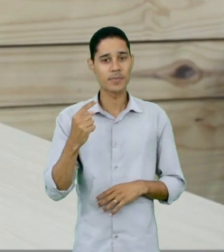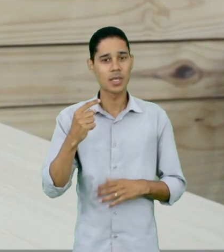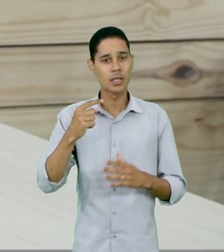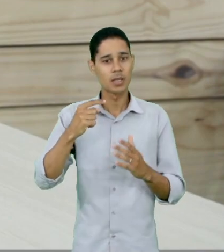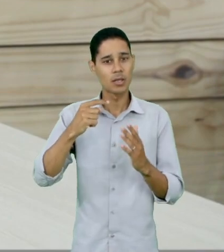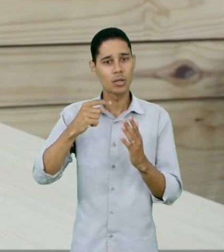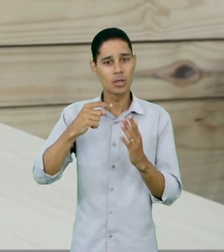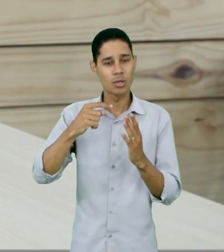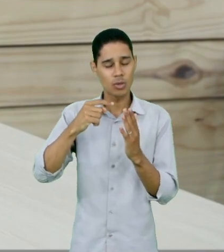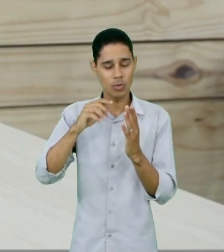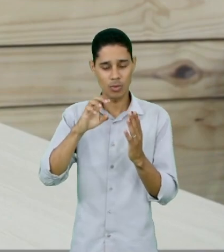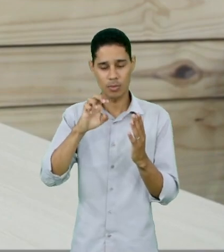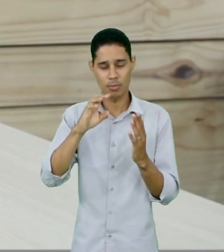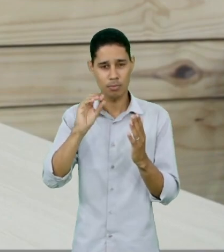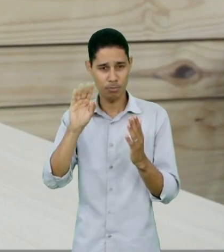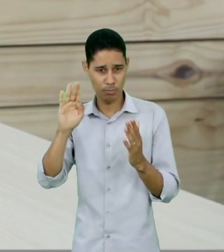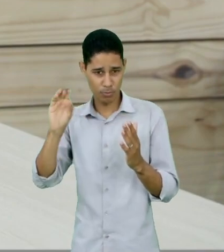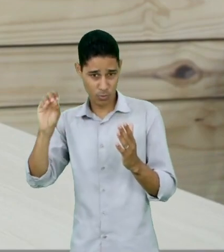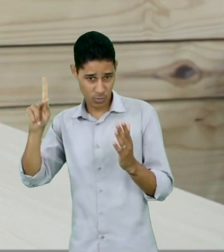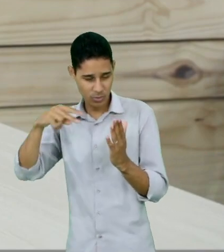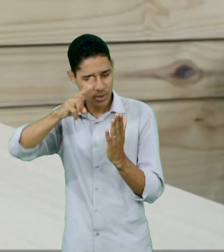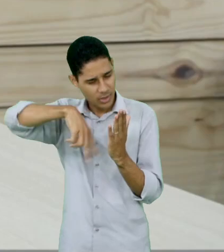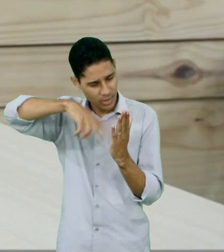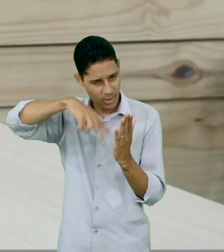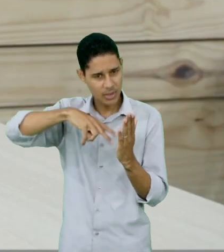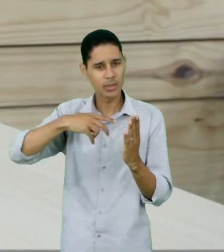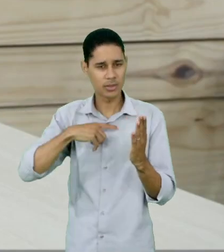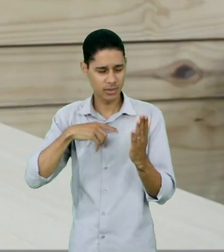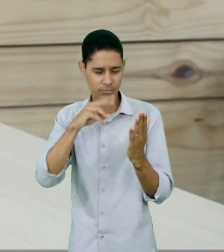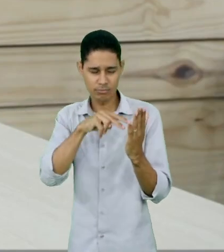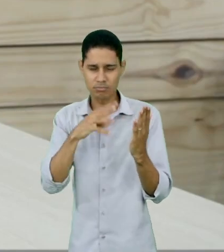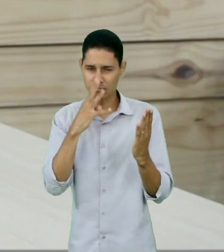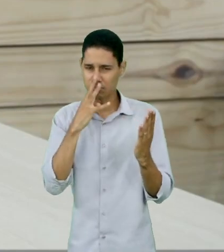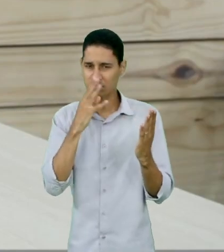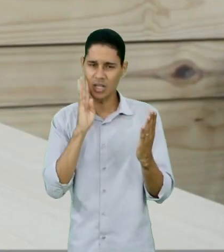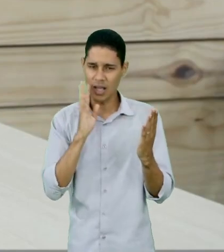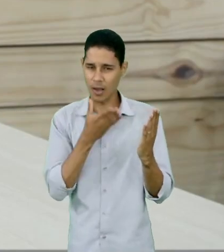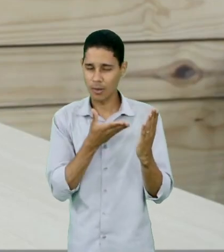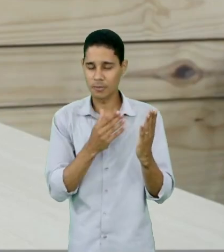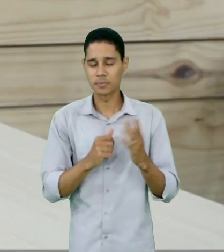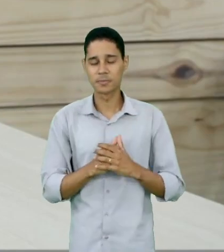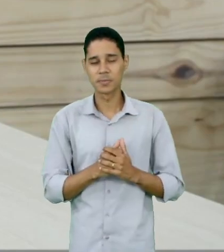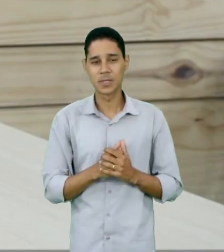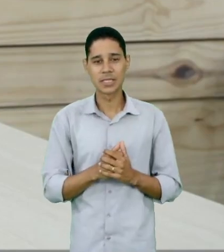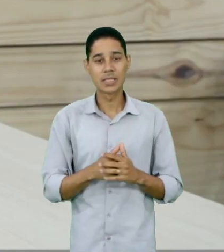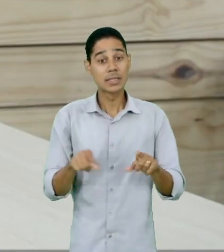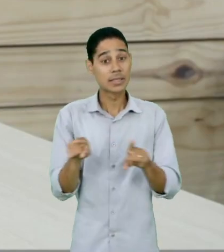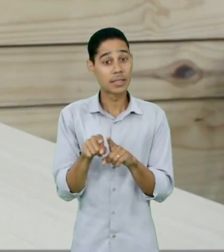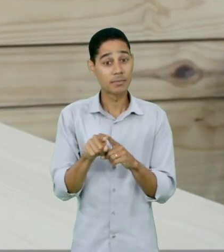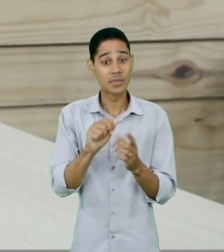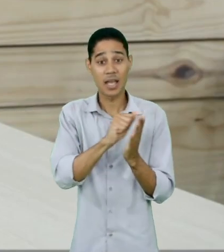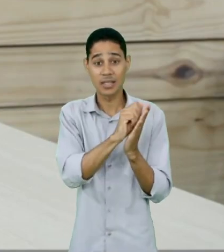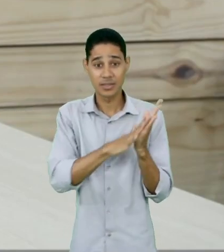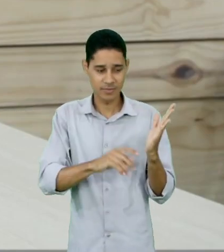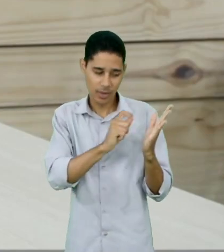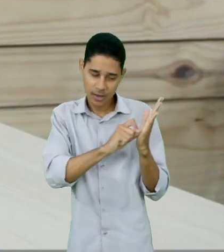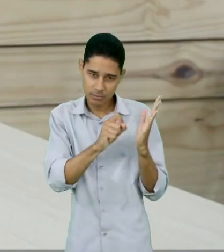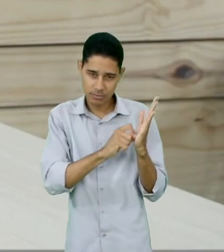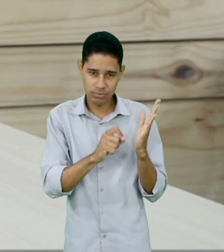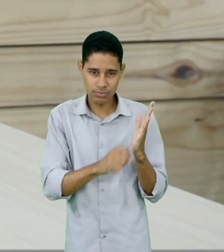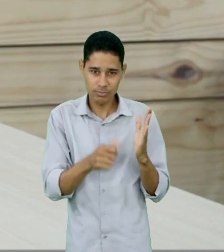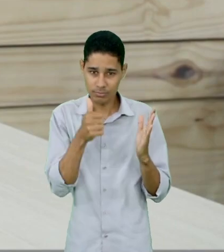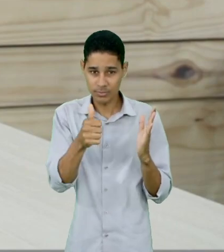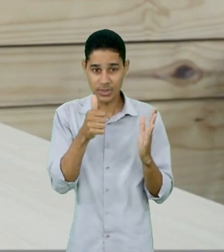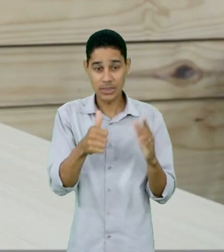e-book. O conteúdo está bem colocado, bem interessante. E, claro, fazer as atividades, né? E, quase